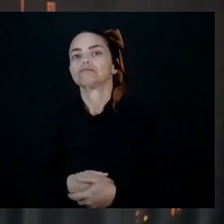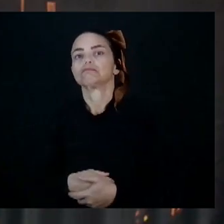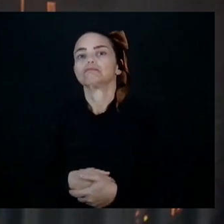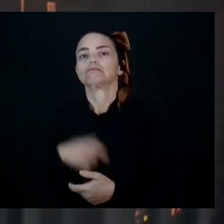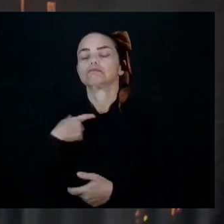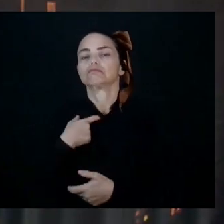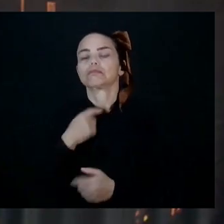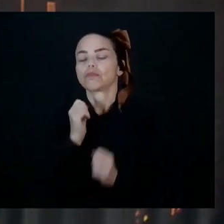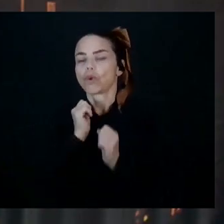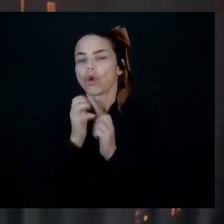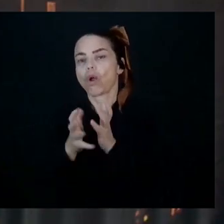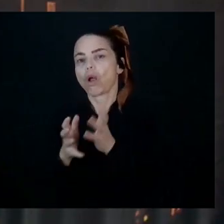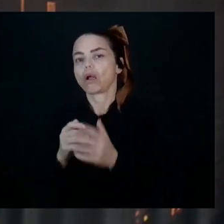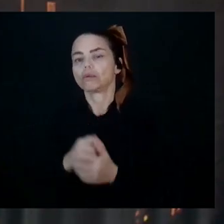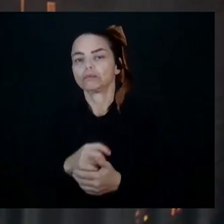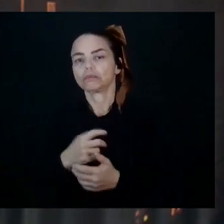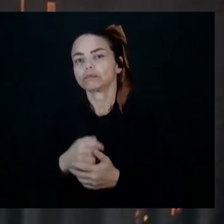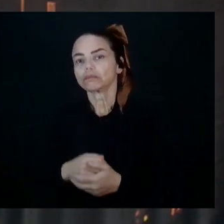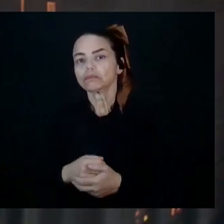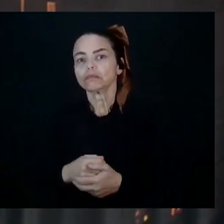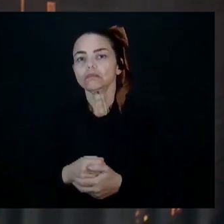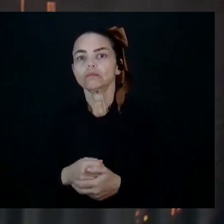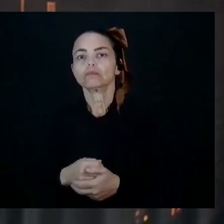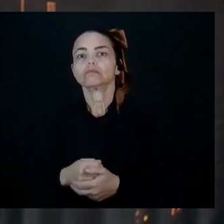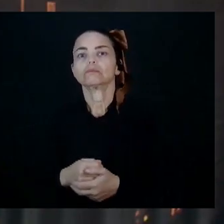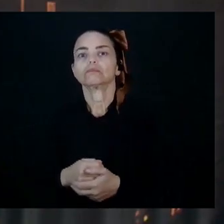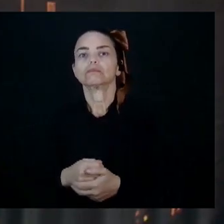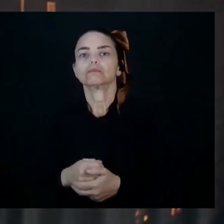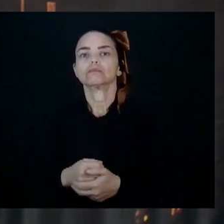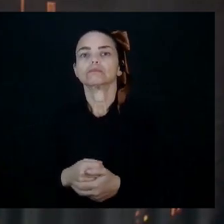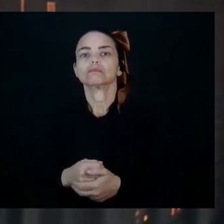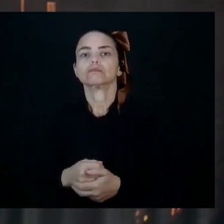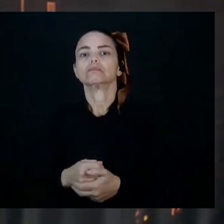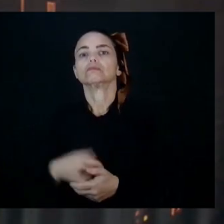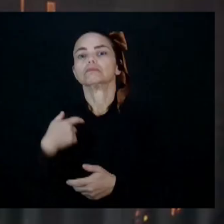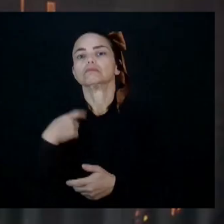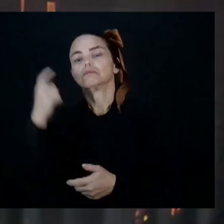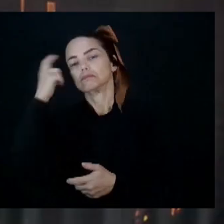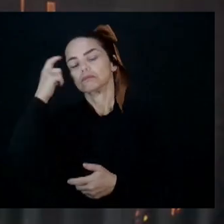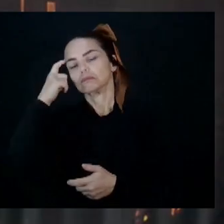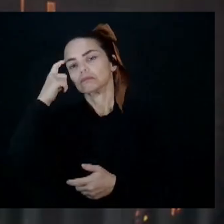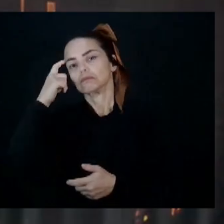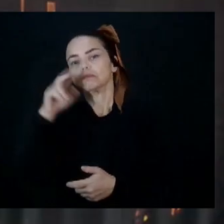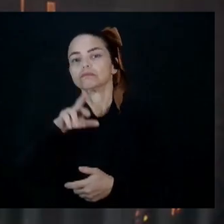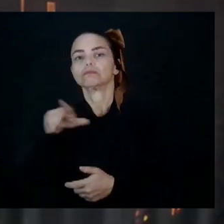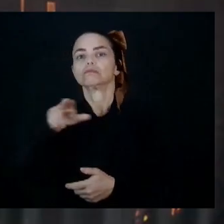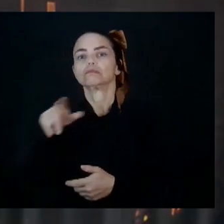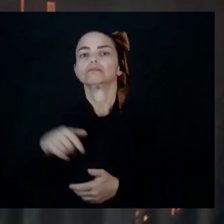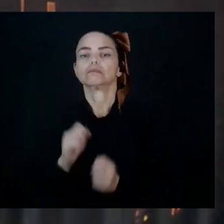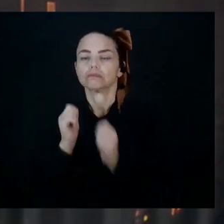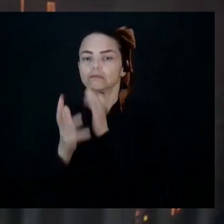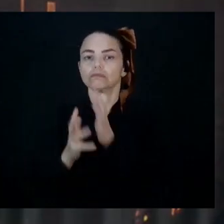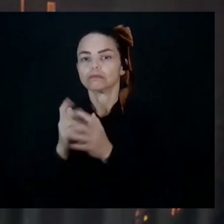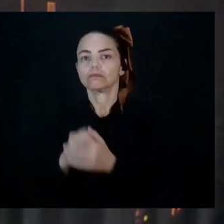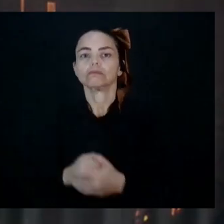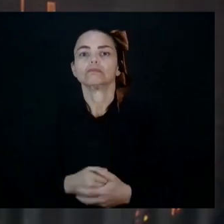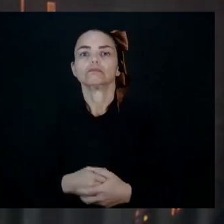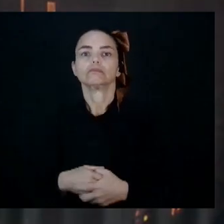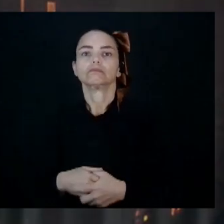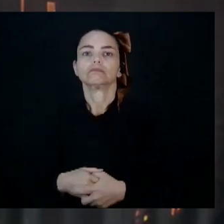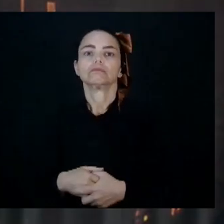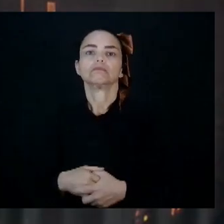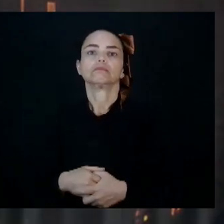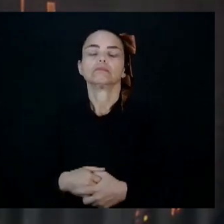voz, né? Então a gente pensa outra maneira de falar, tipo, como